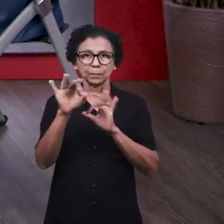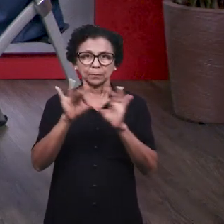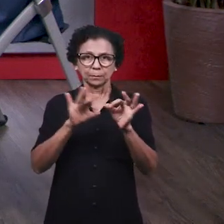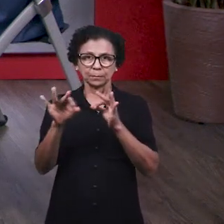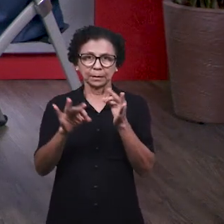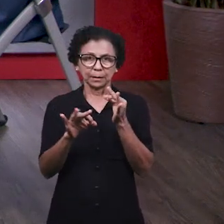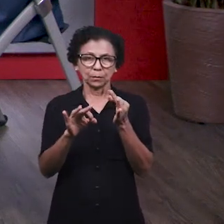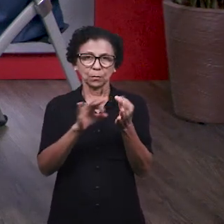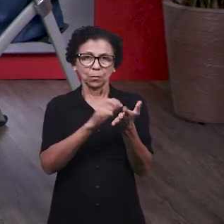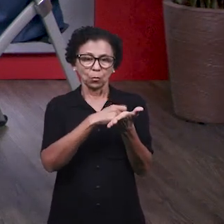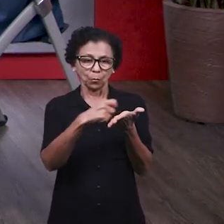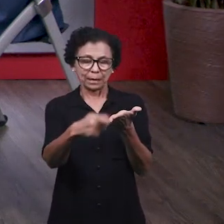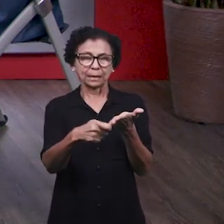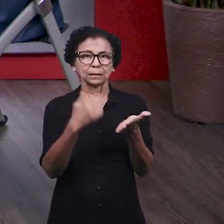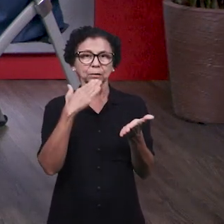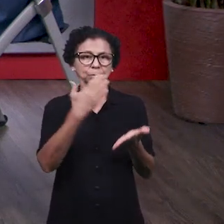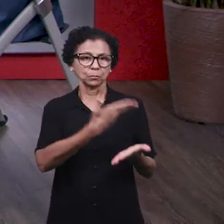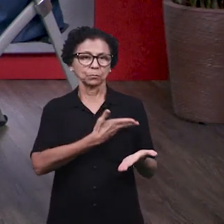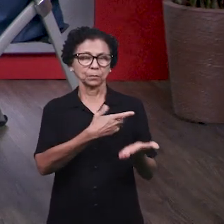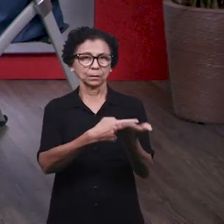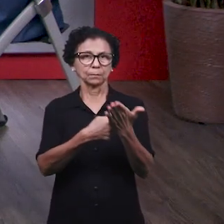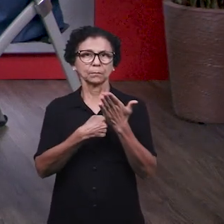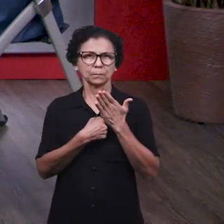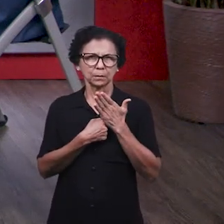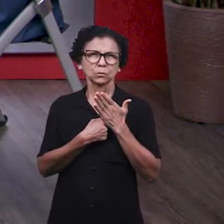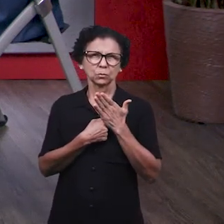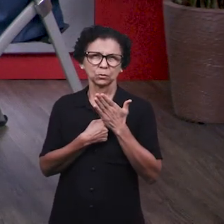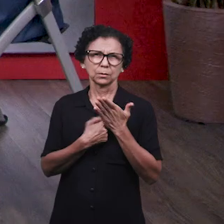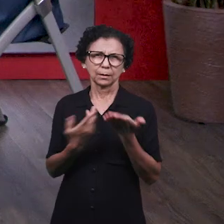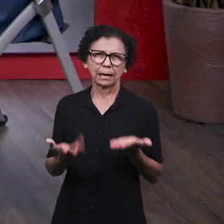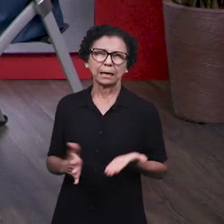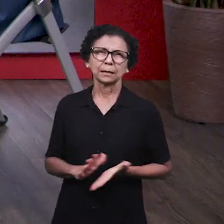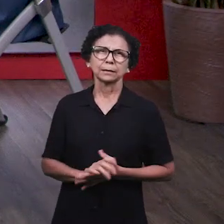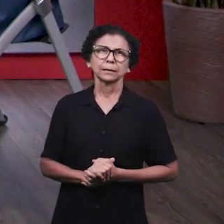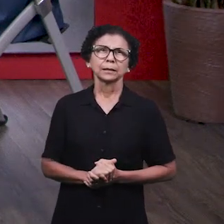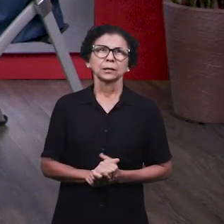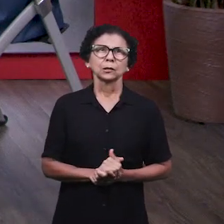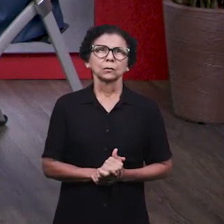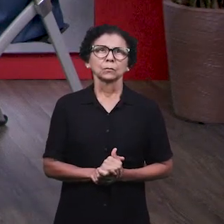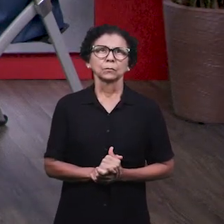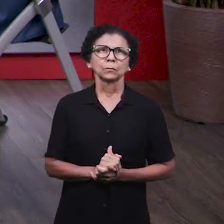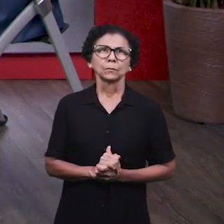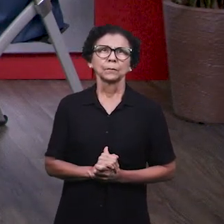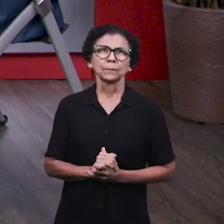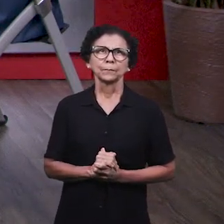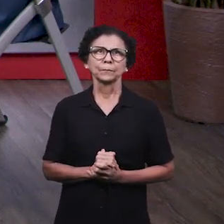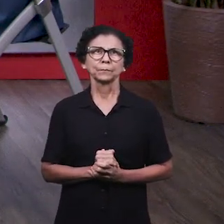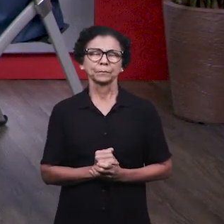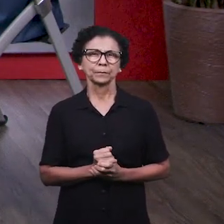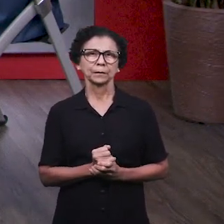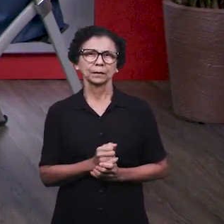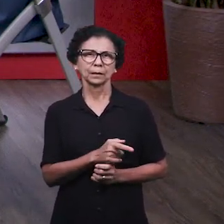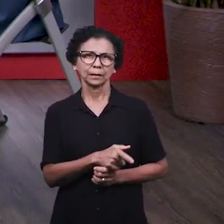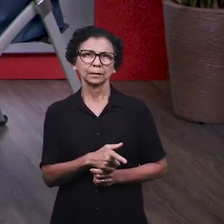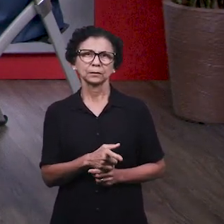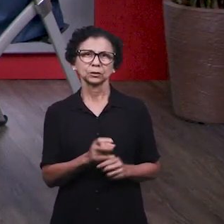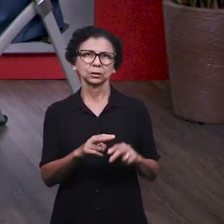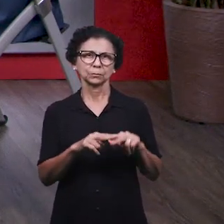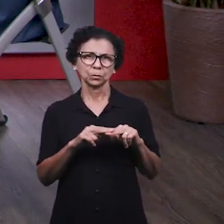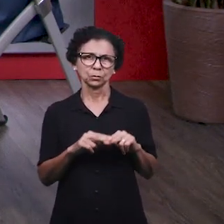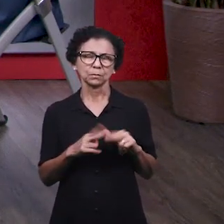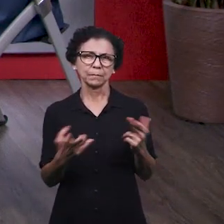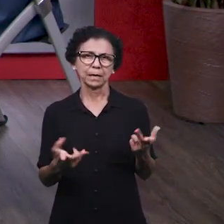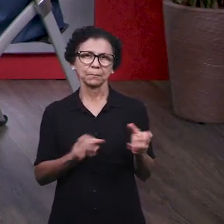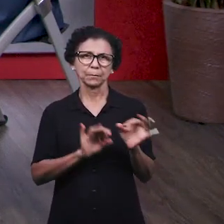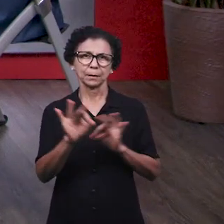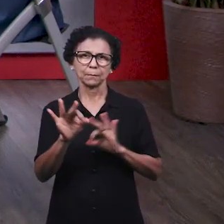para me auxiliar com o pessoal que ela tinha de recurso para ajudar para intimação,